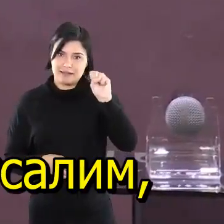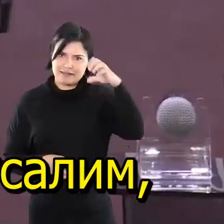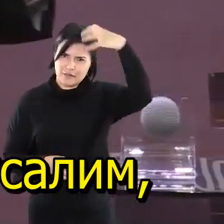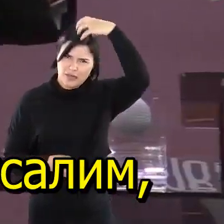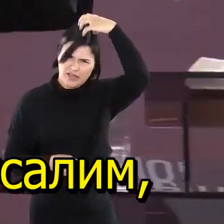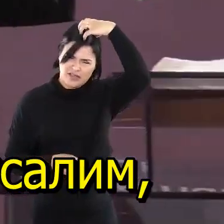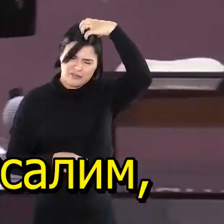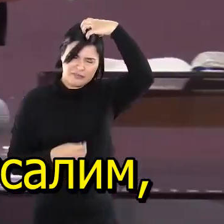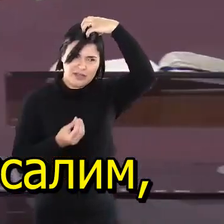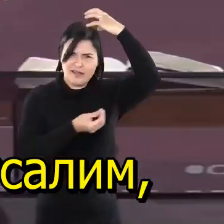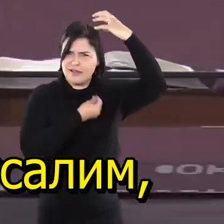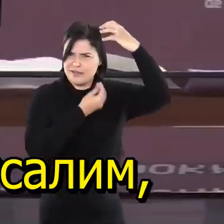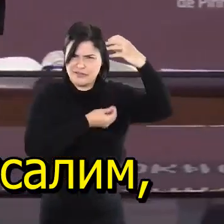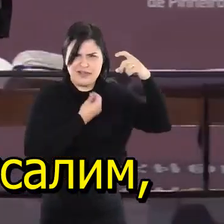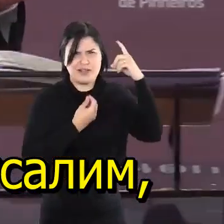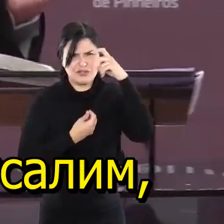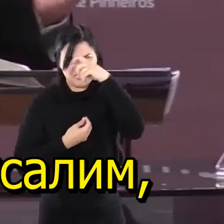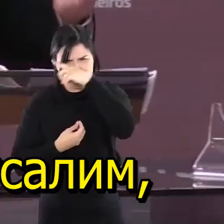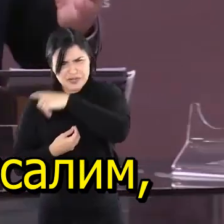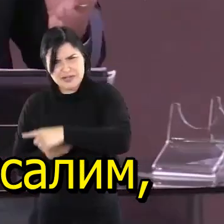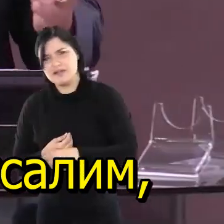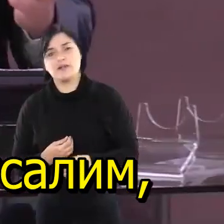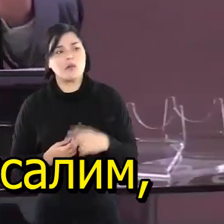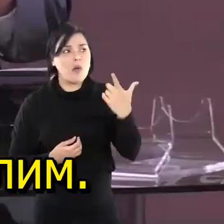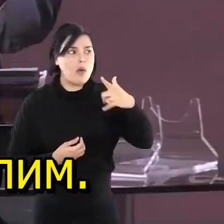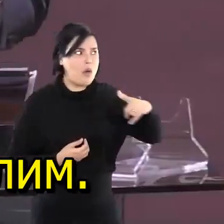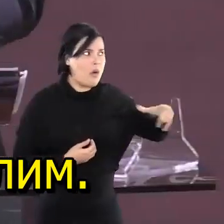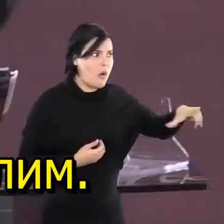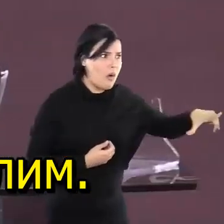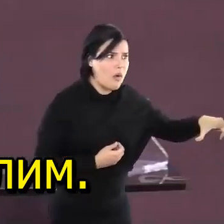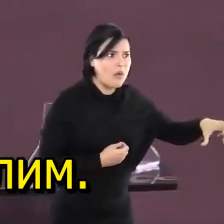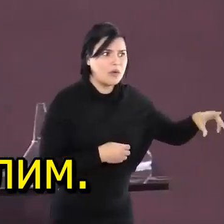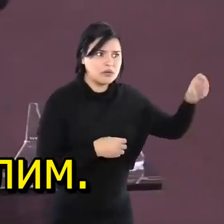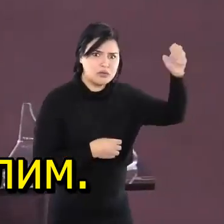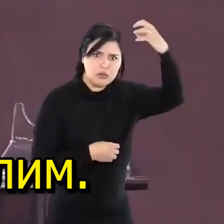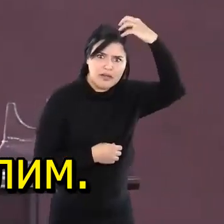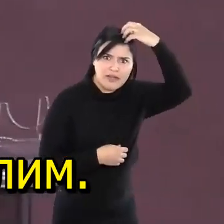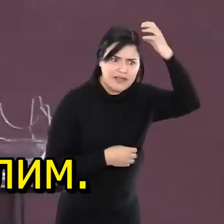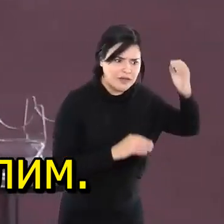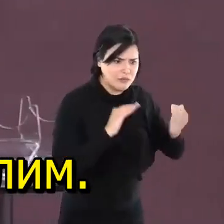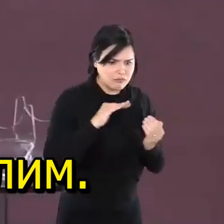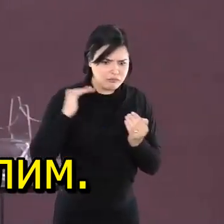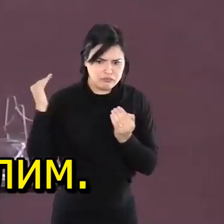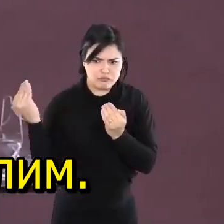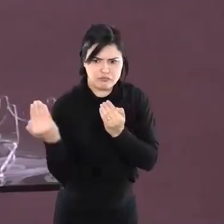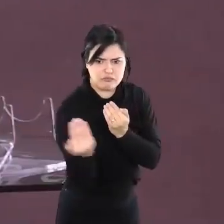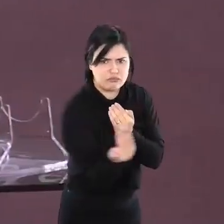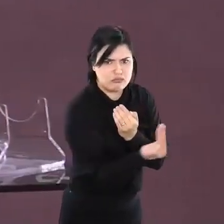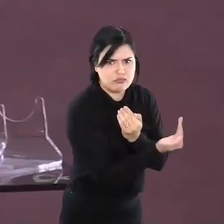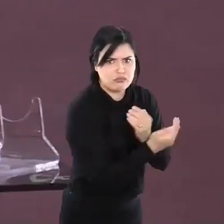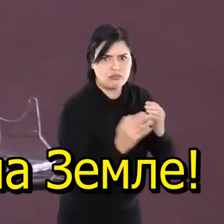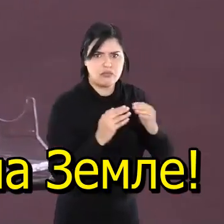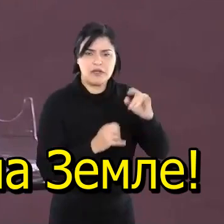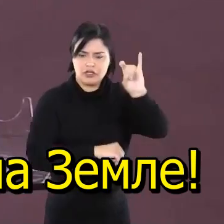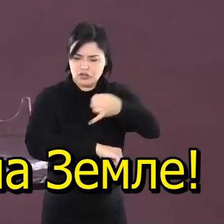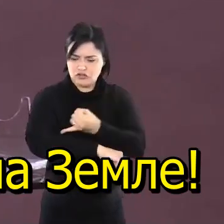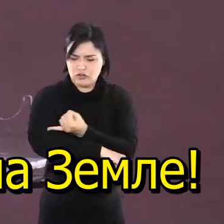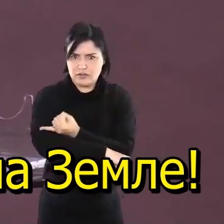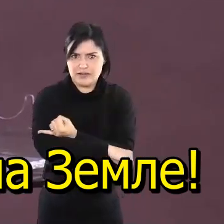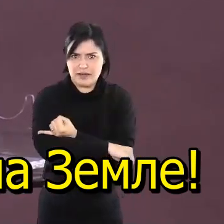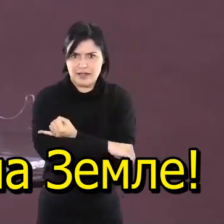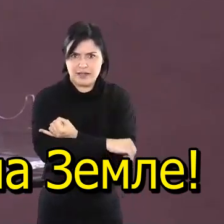O rei Senaqueribe cercou a cidade de Jerusalém. Eu tinha um projeto de cercar Jerusalém. Já